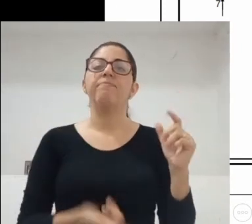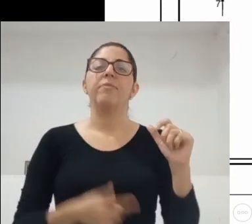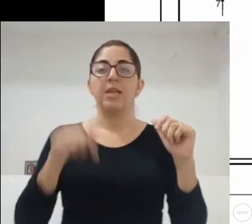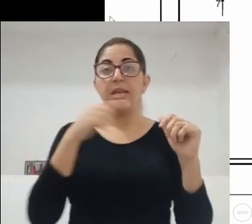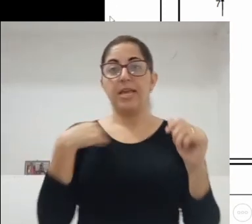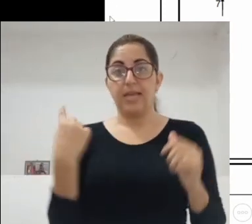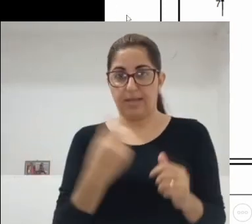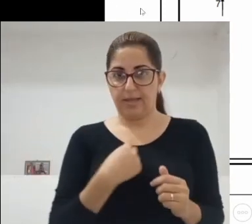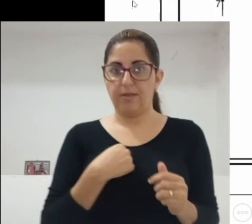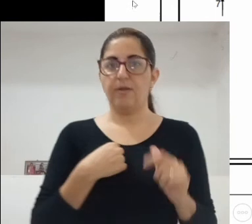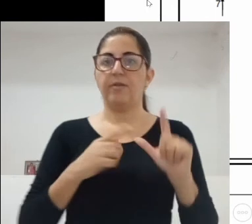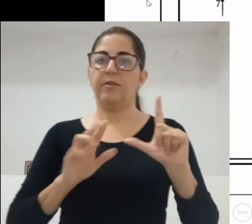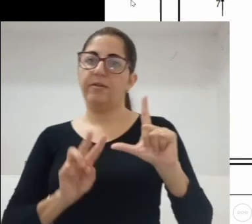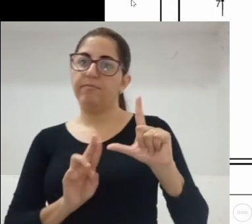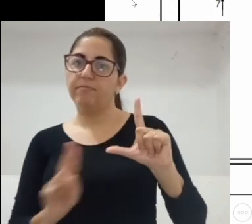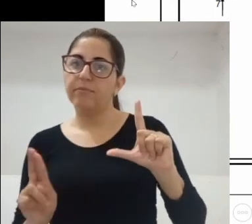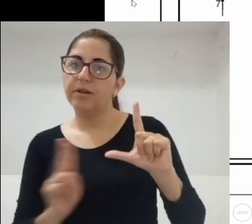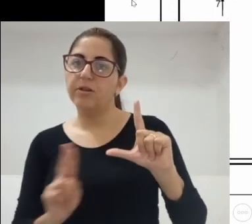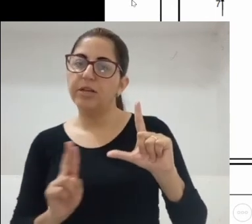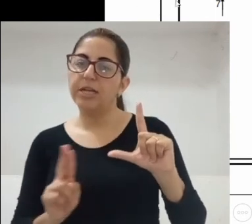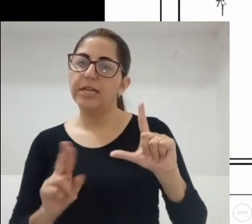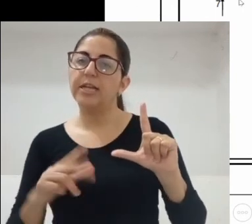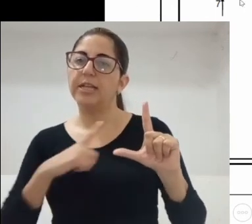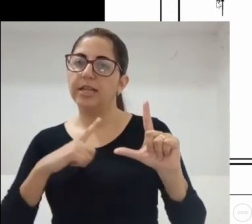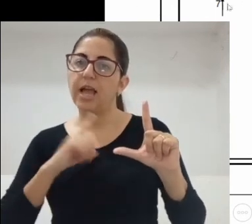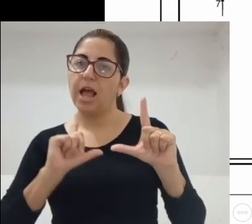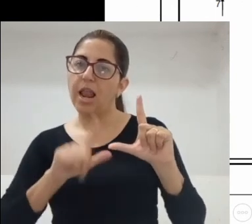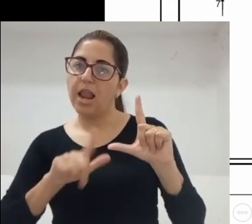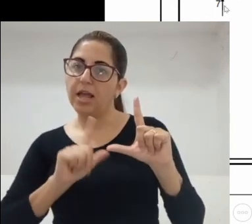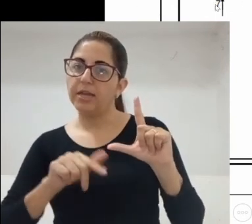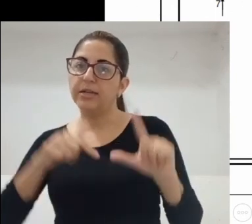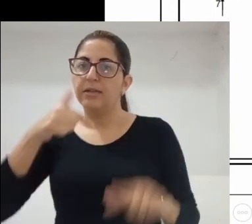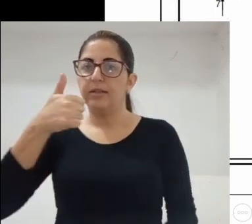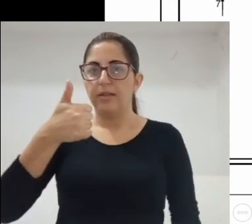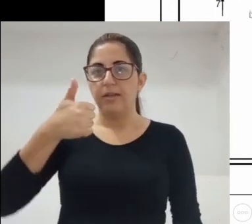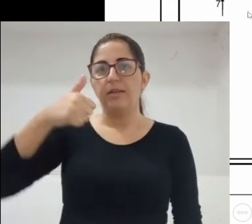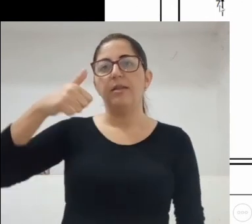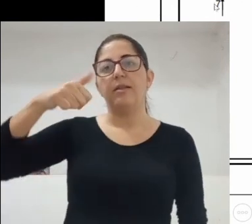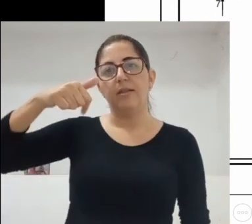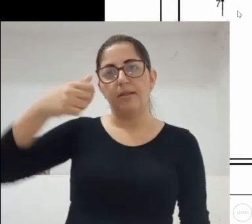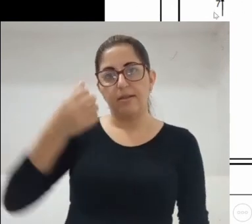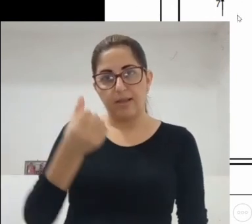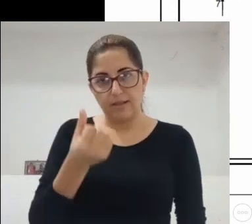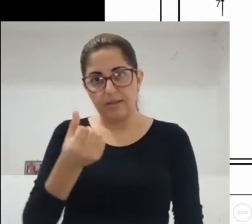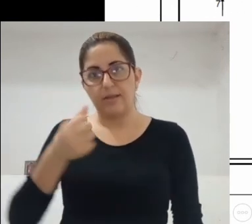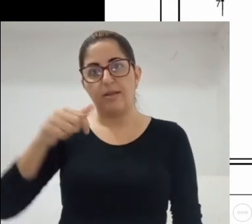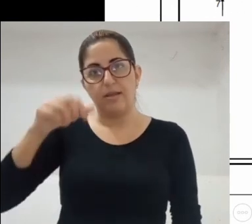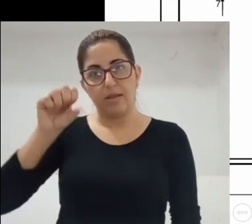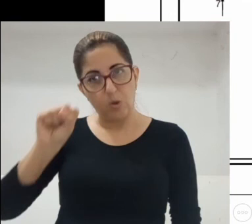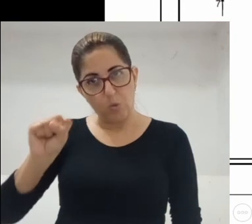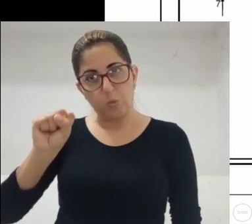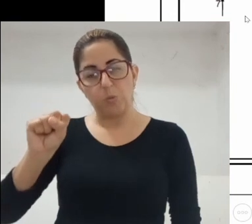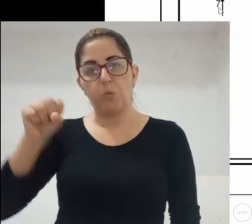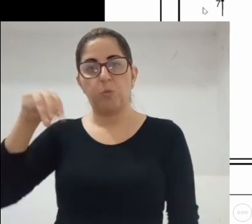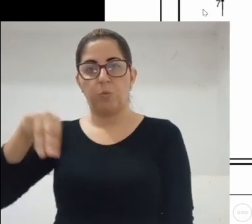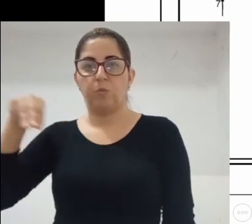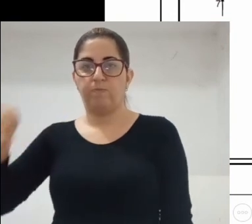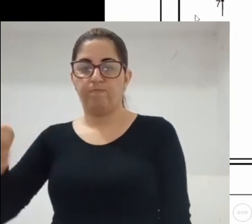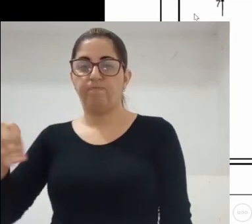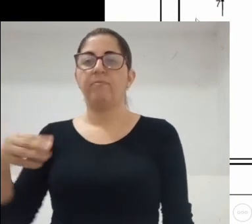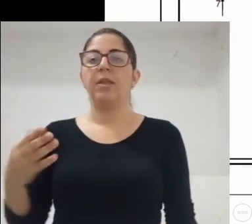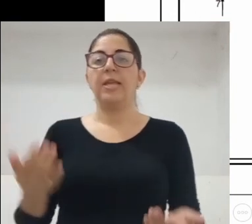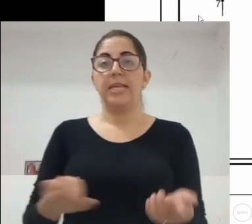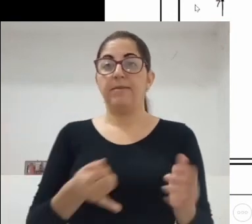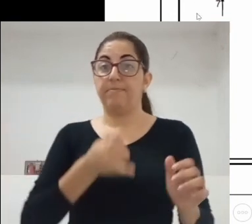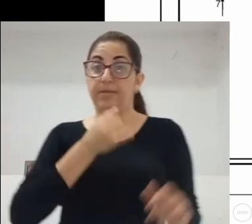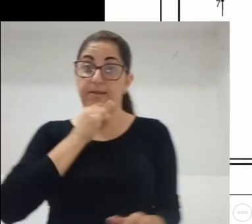como vocês podem ver, vai ter os 25 milímetros. A nossa legenda vai ter 178 milímetros aqui